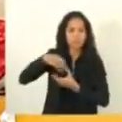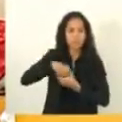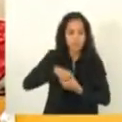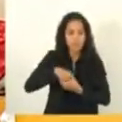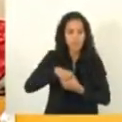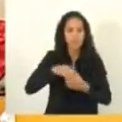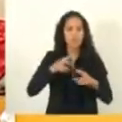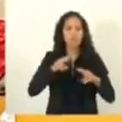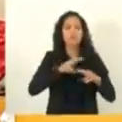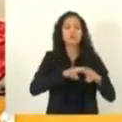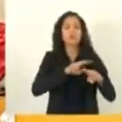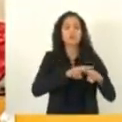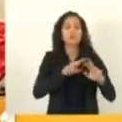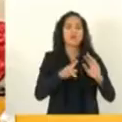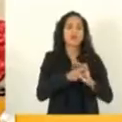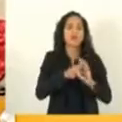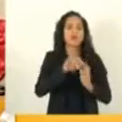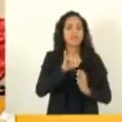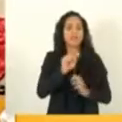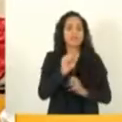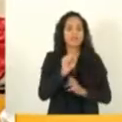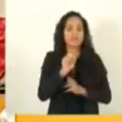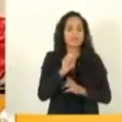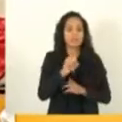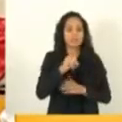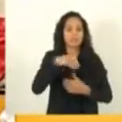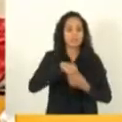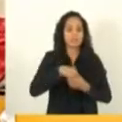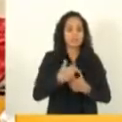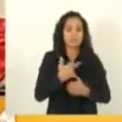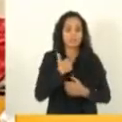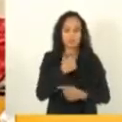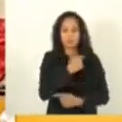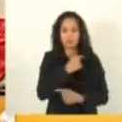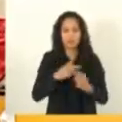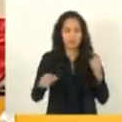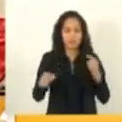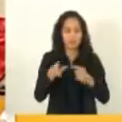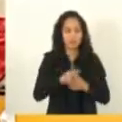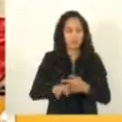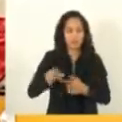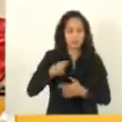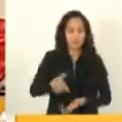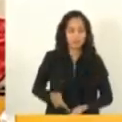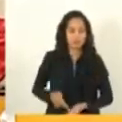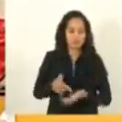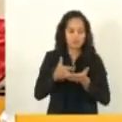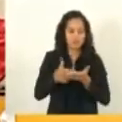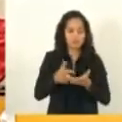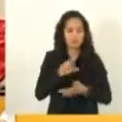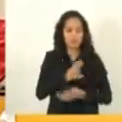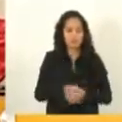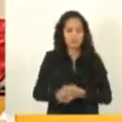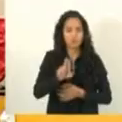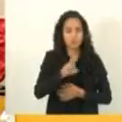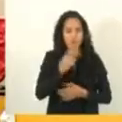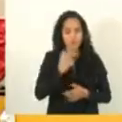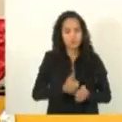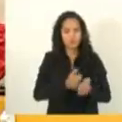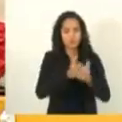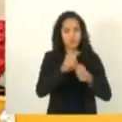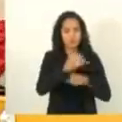internas das unidades socioeducativas, ou seja, estamos seguindo aí a Constituição Federal, e esse